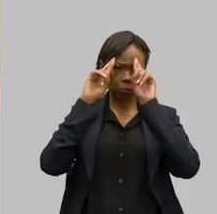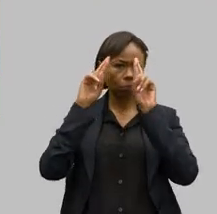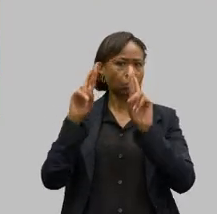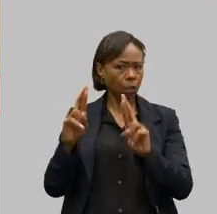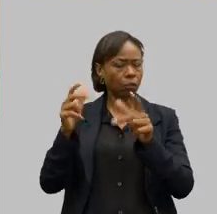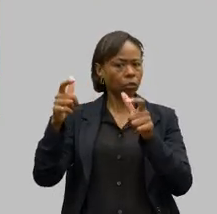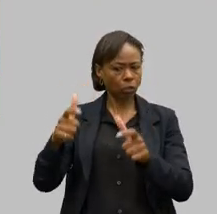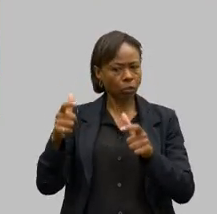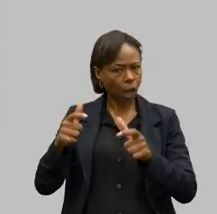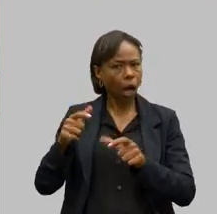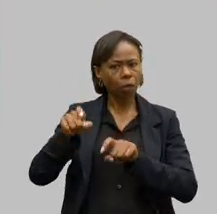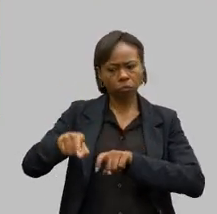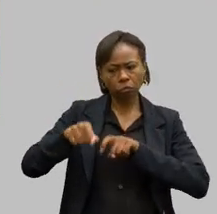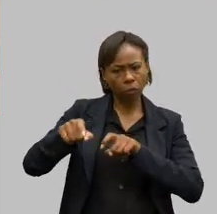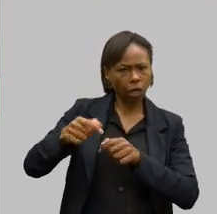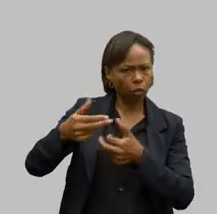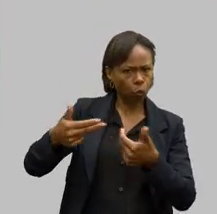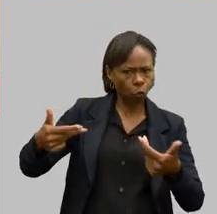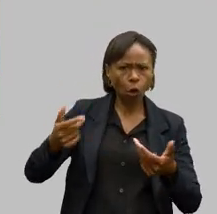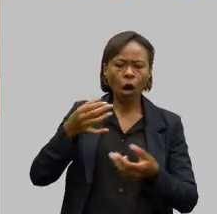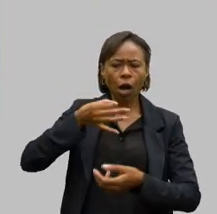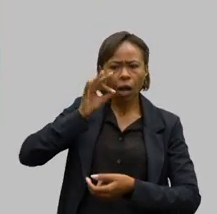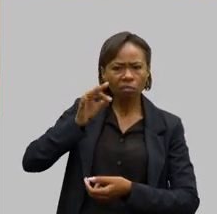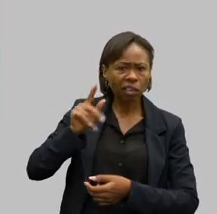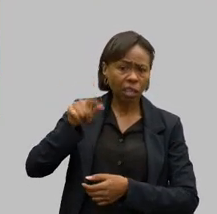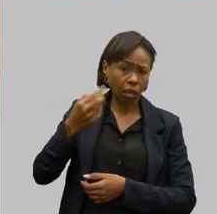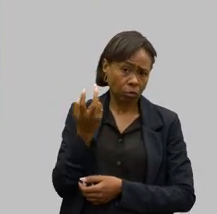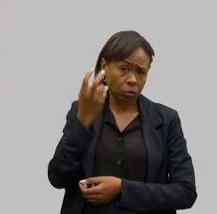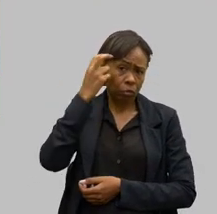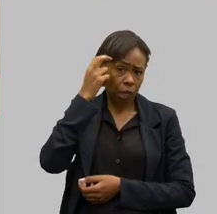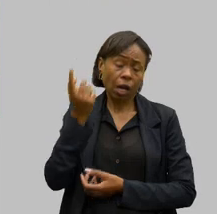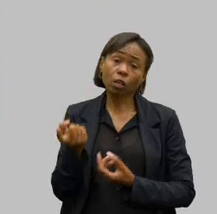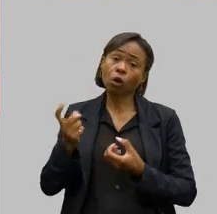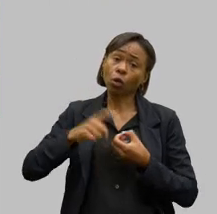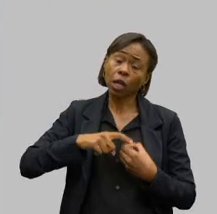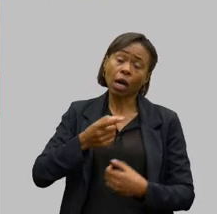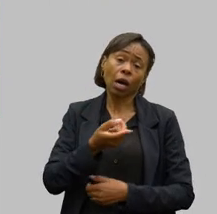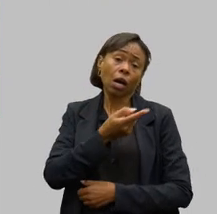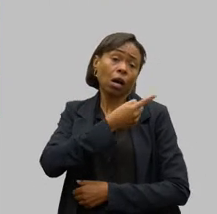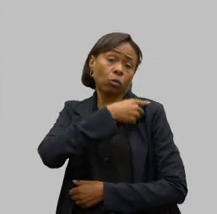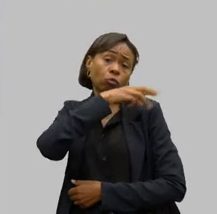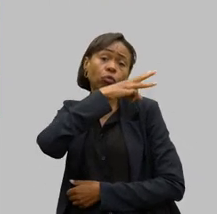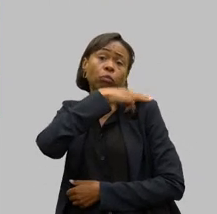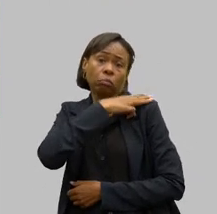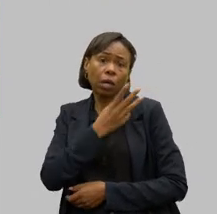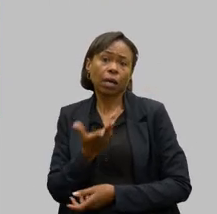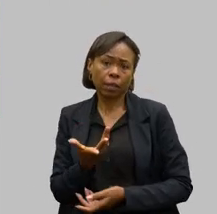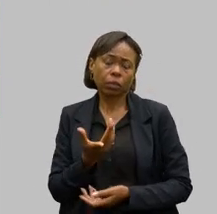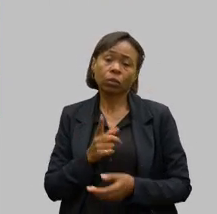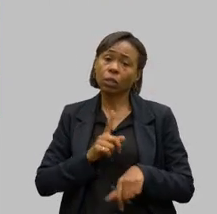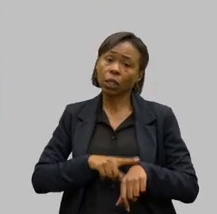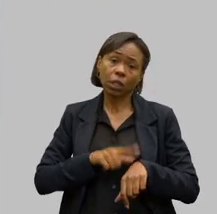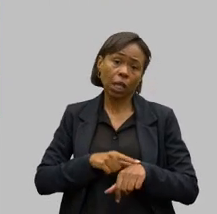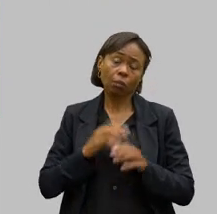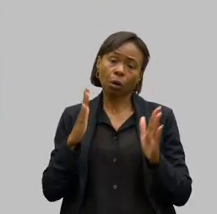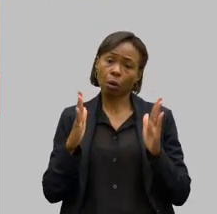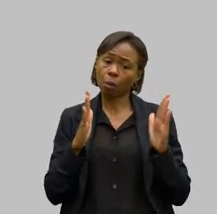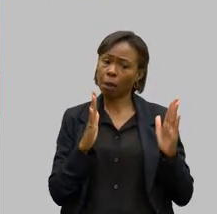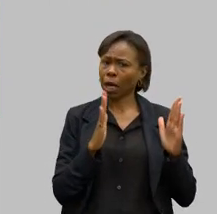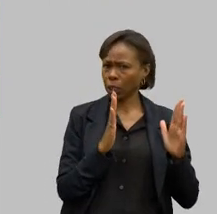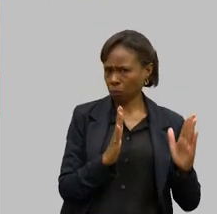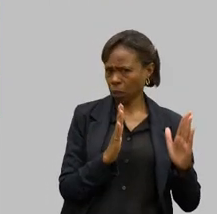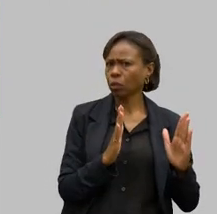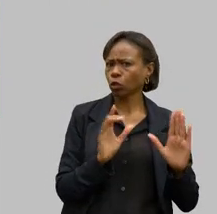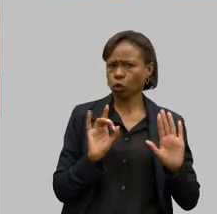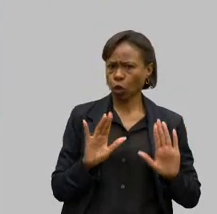especificidades, retomar para o ensino médio em tempo parcial. foi uma decisão através de uma análise